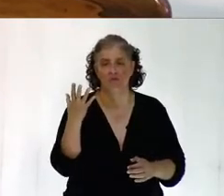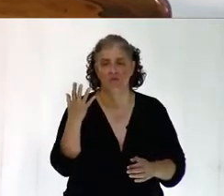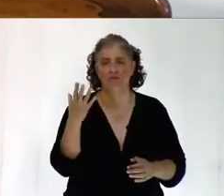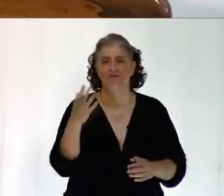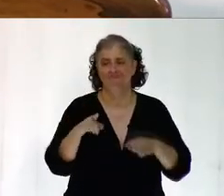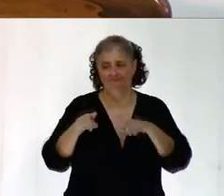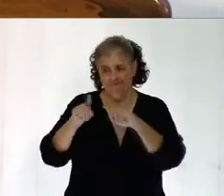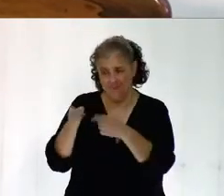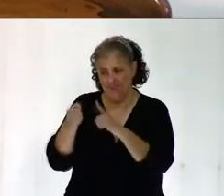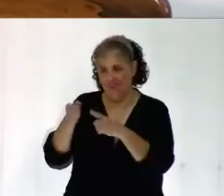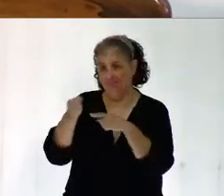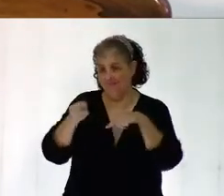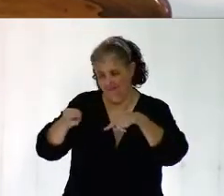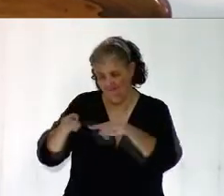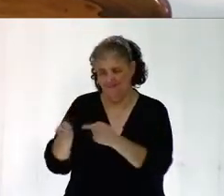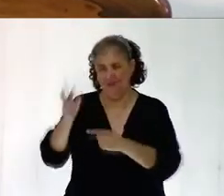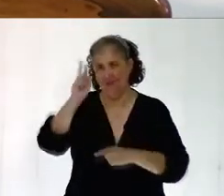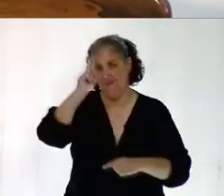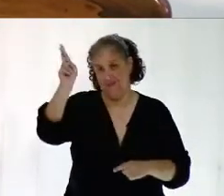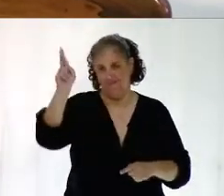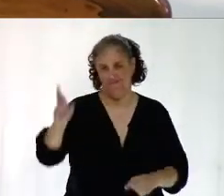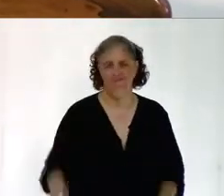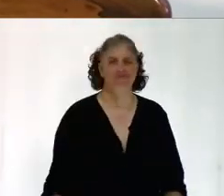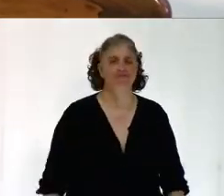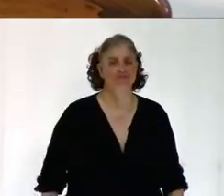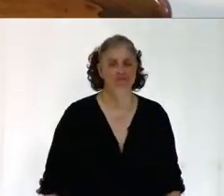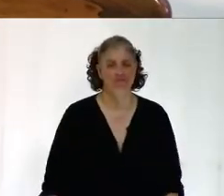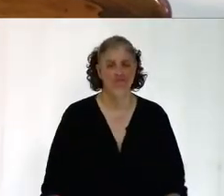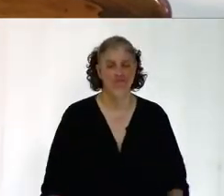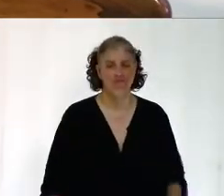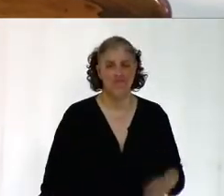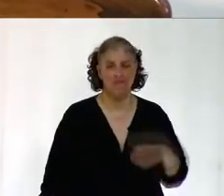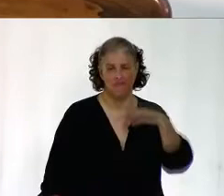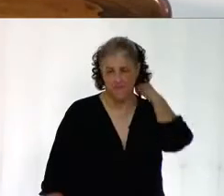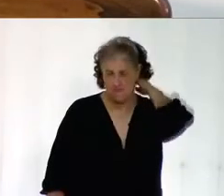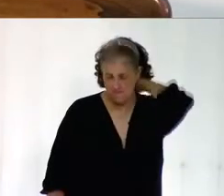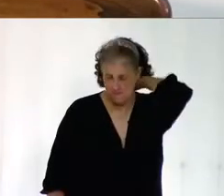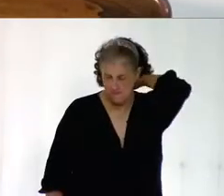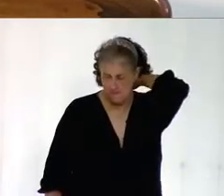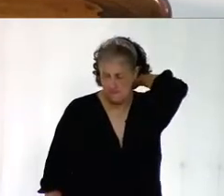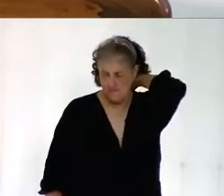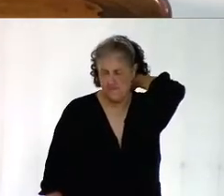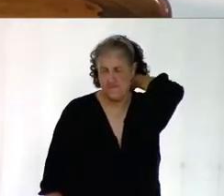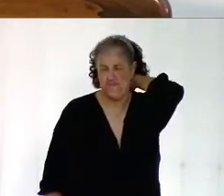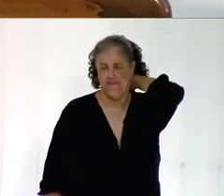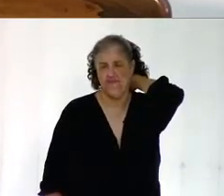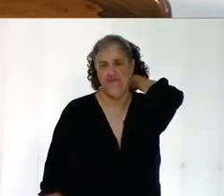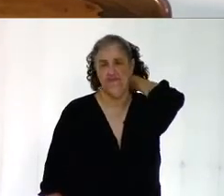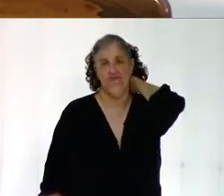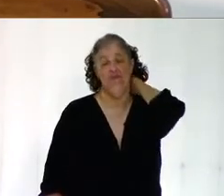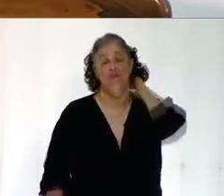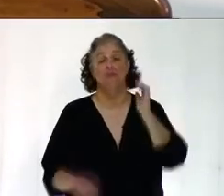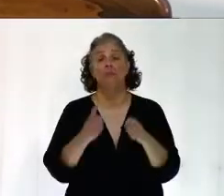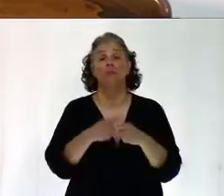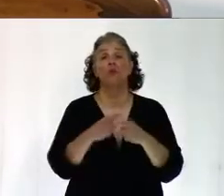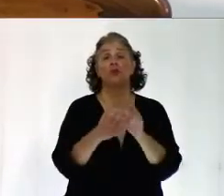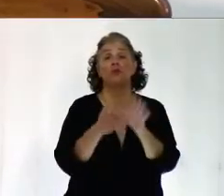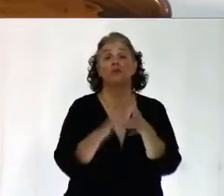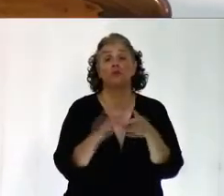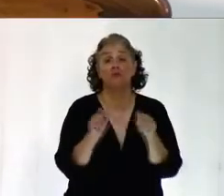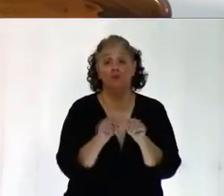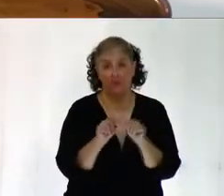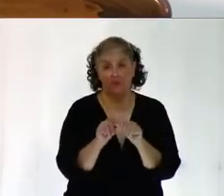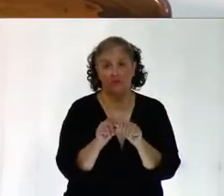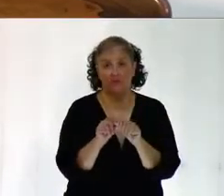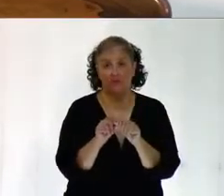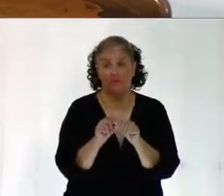o senhor g1 é porque jesus fez isso porque